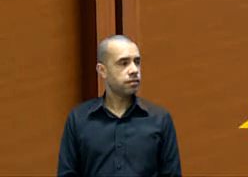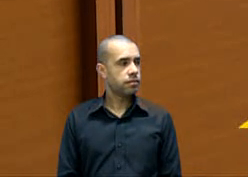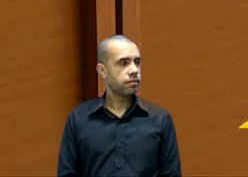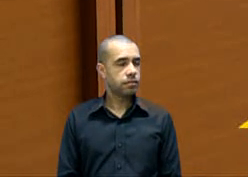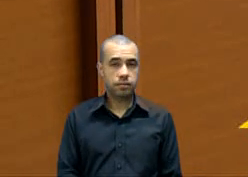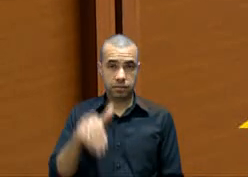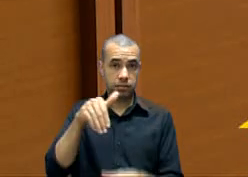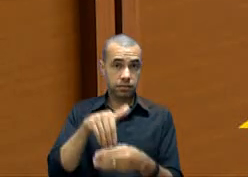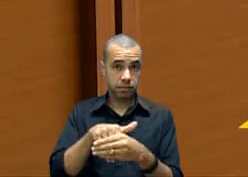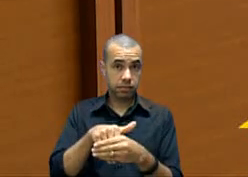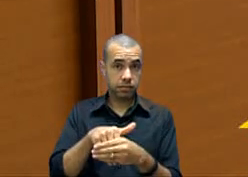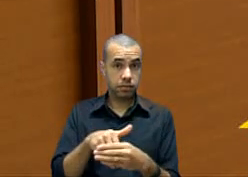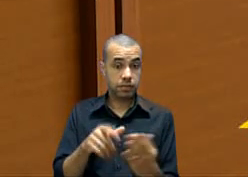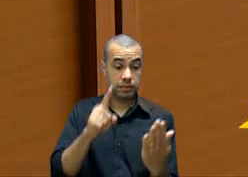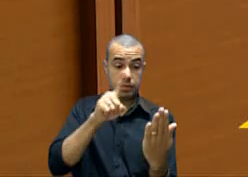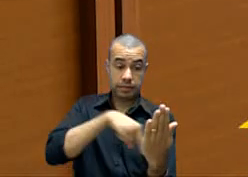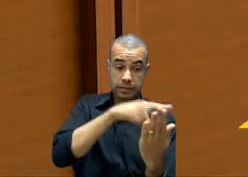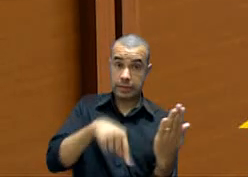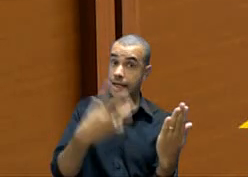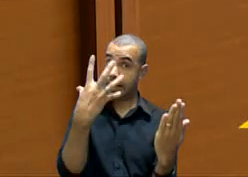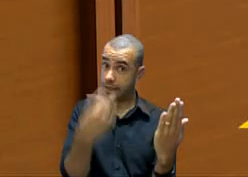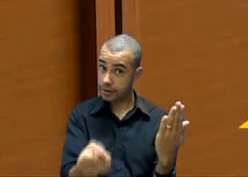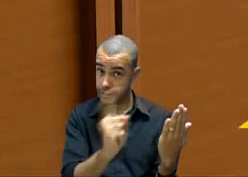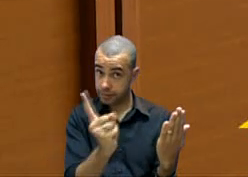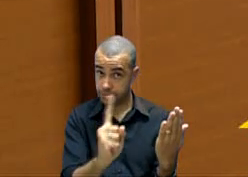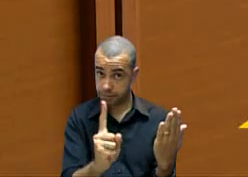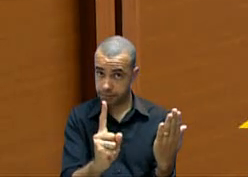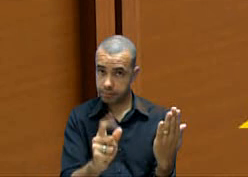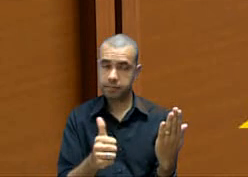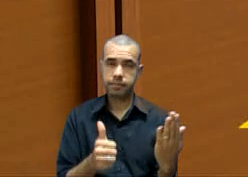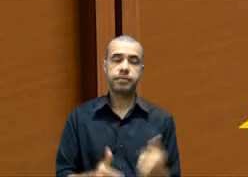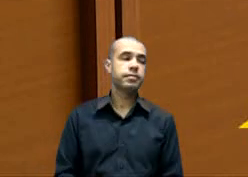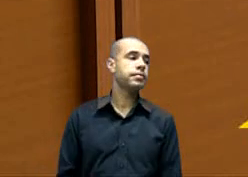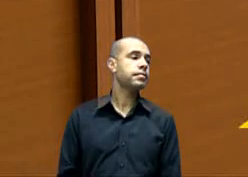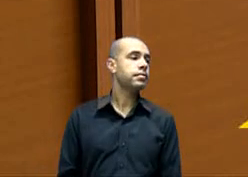A votação é não ao veto.